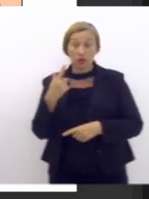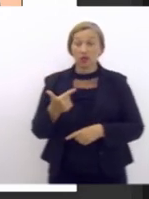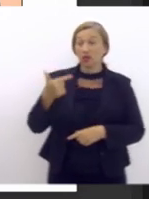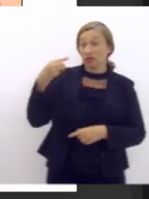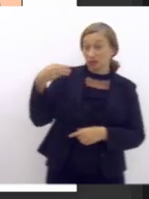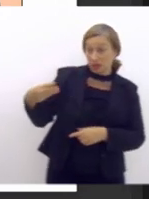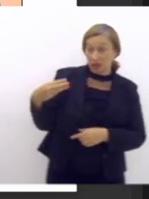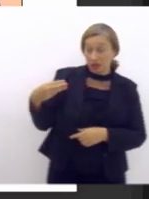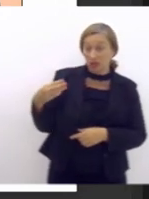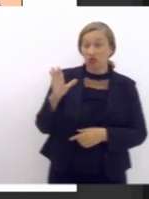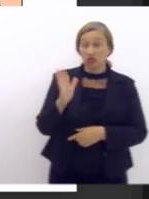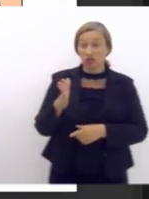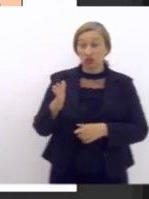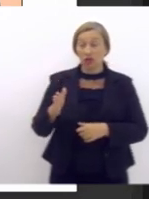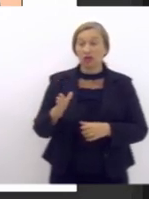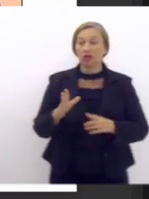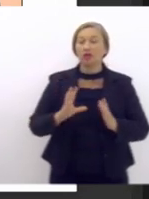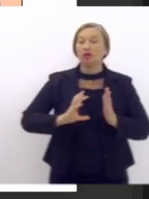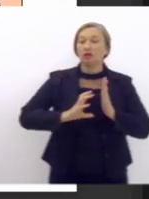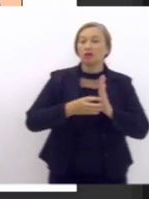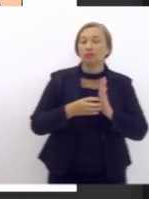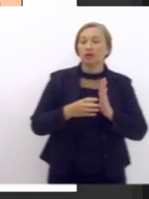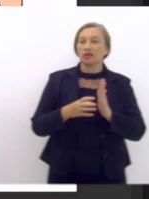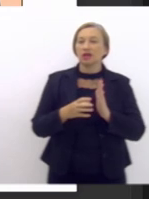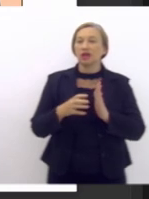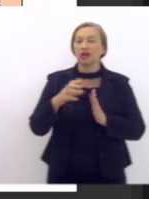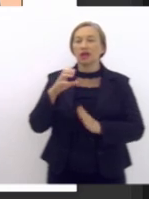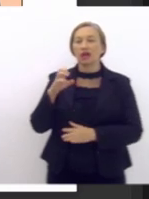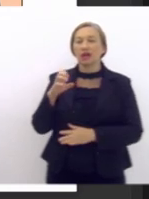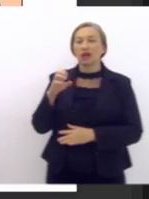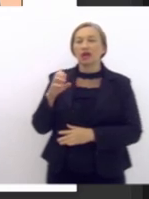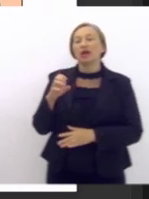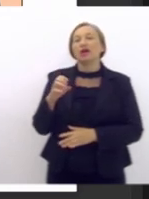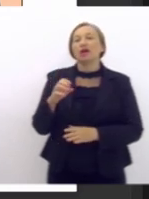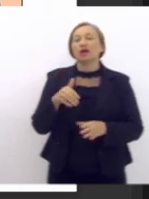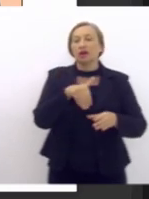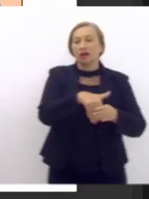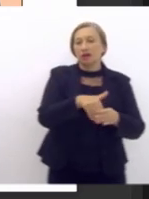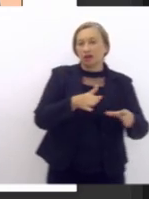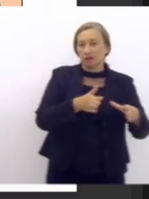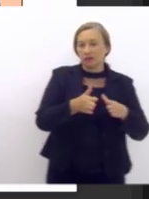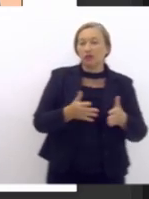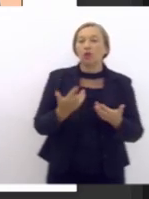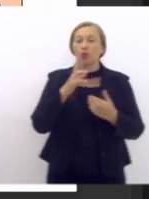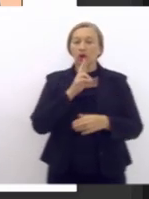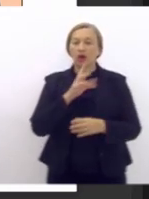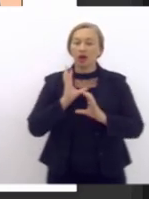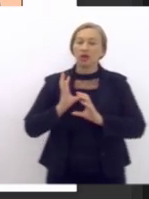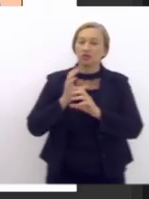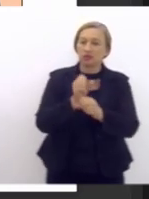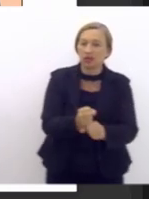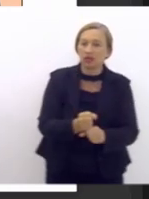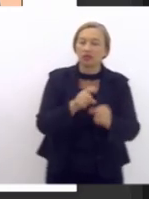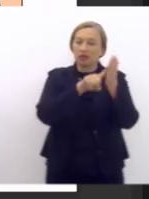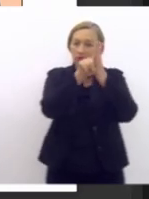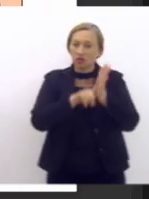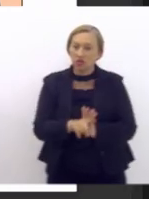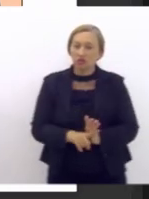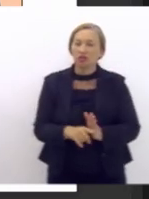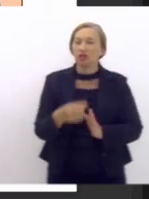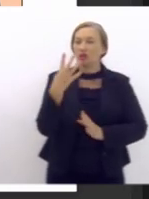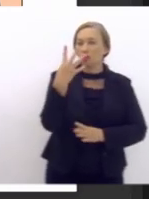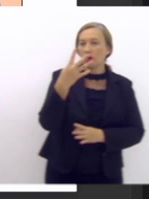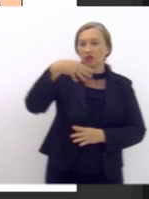eixo 3, que é o de atuação partidária e sistemas eleitorais. Como resultado dessa pesquisa, foram publicadas já quatro